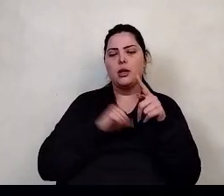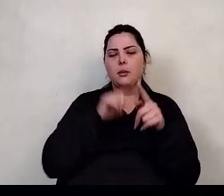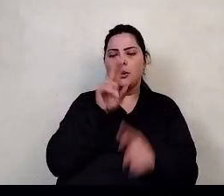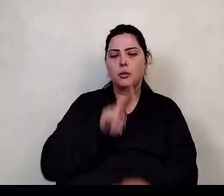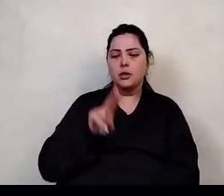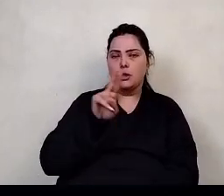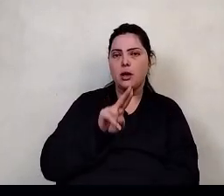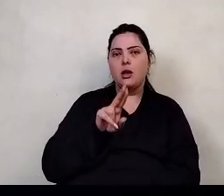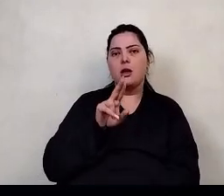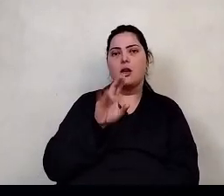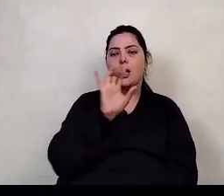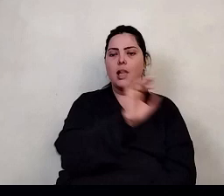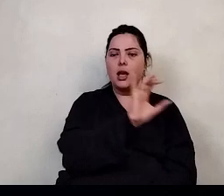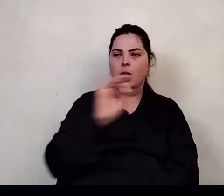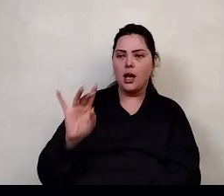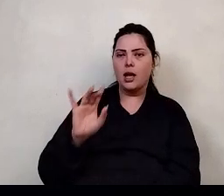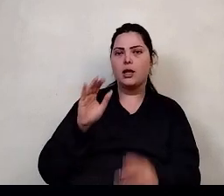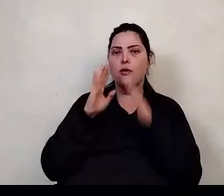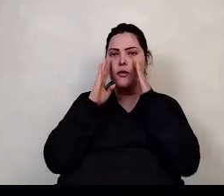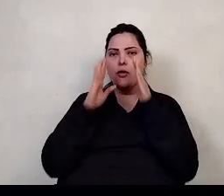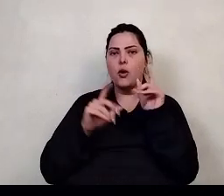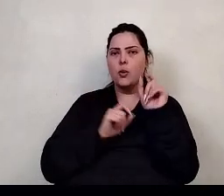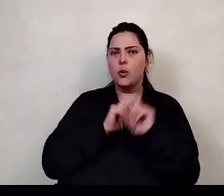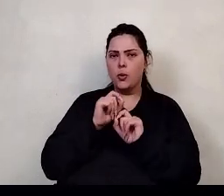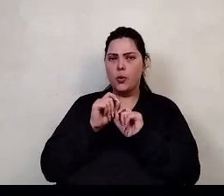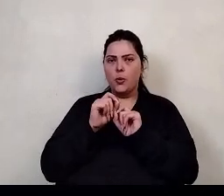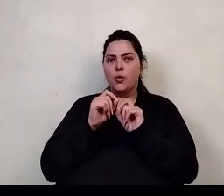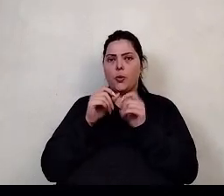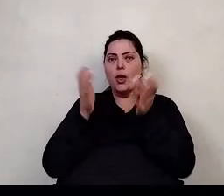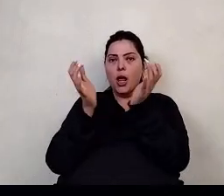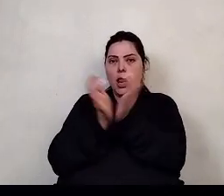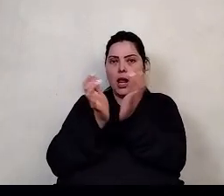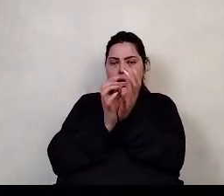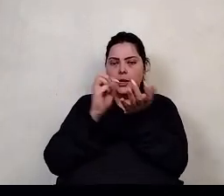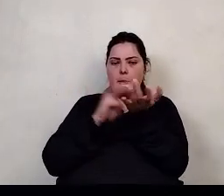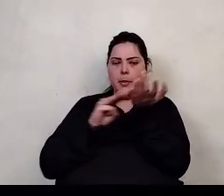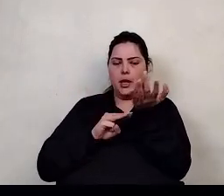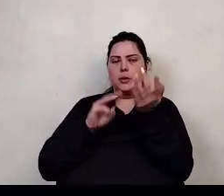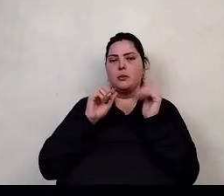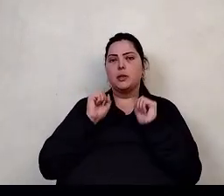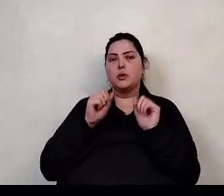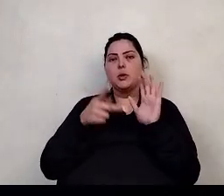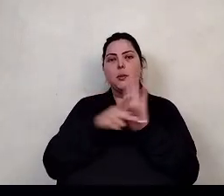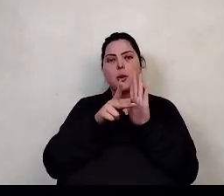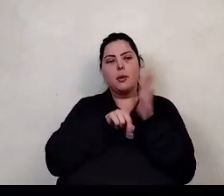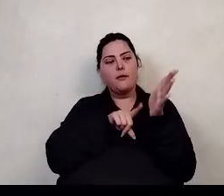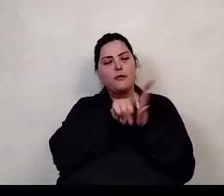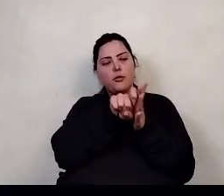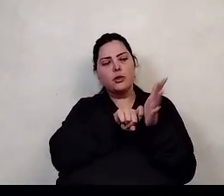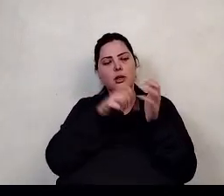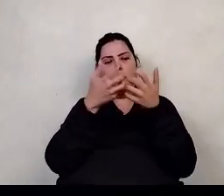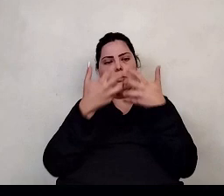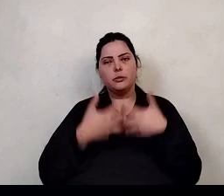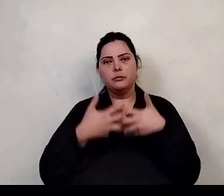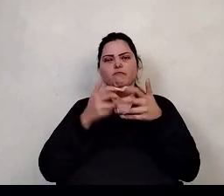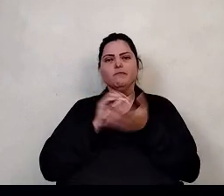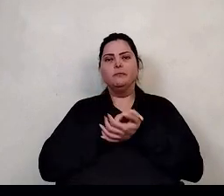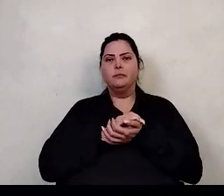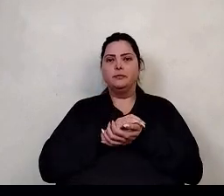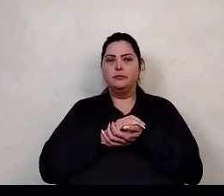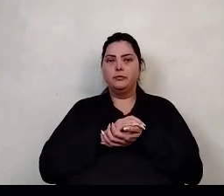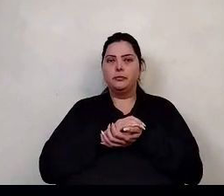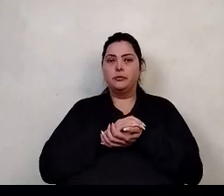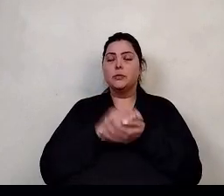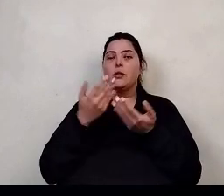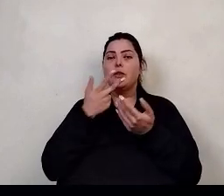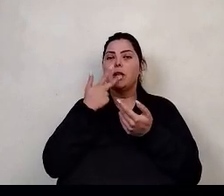unidade que a gente pode focar não é necessariamente classes e métodos, mas pode ser a própria funcionalidade. E aí, falando sobre teste unitário